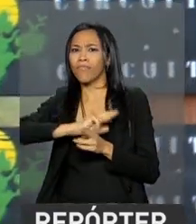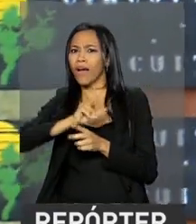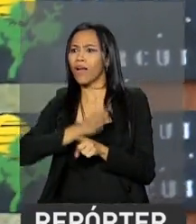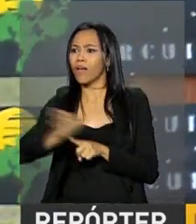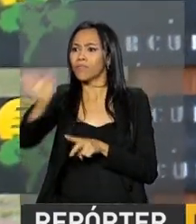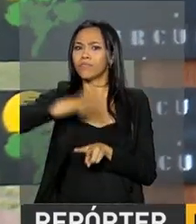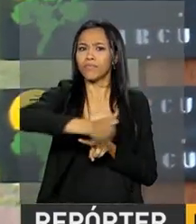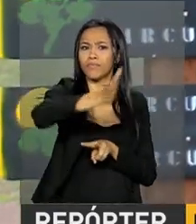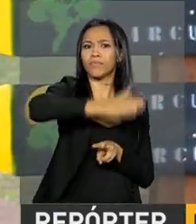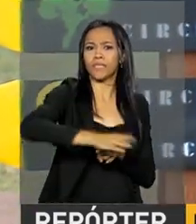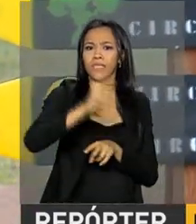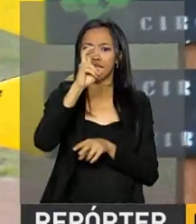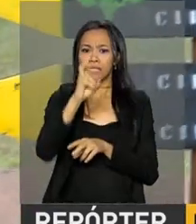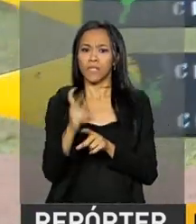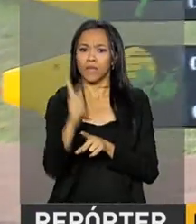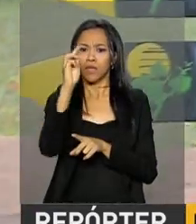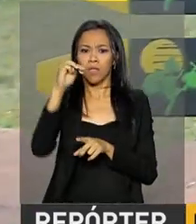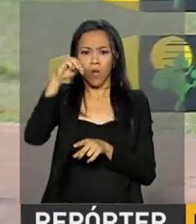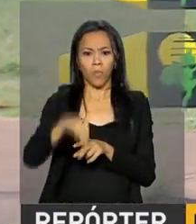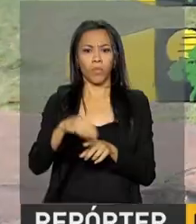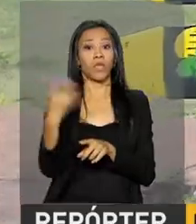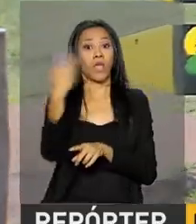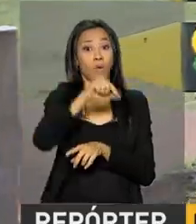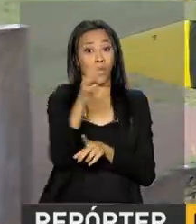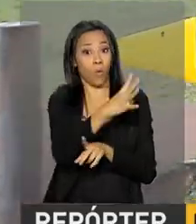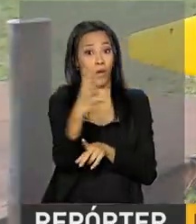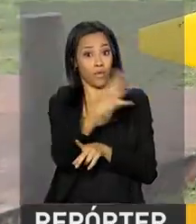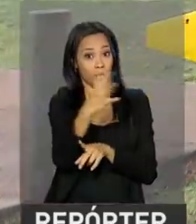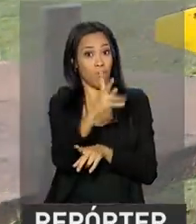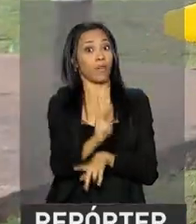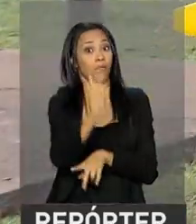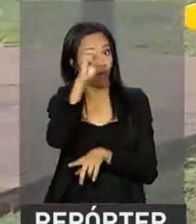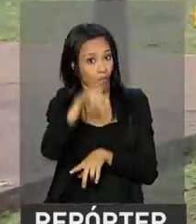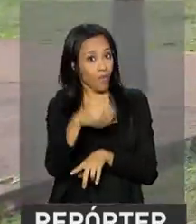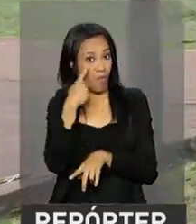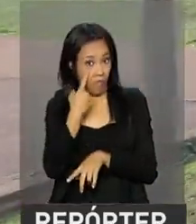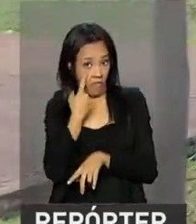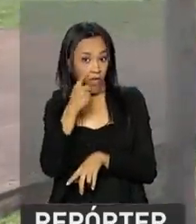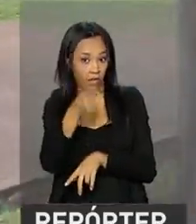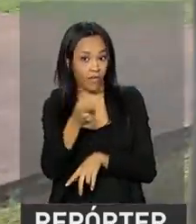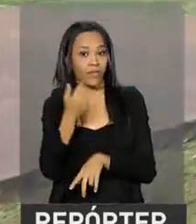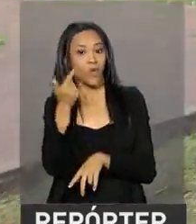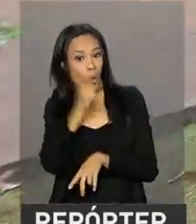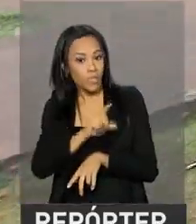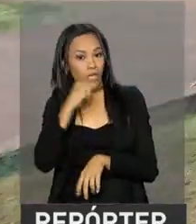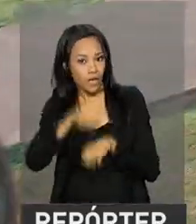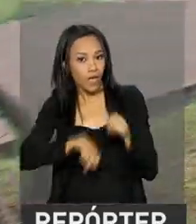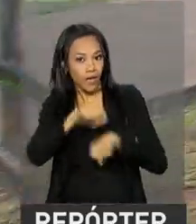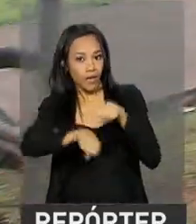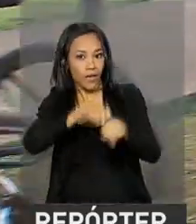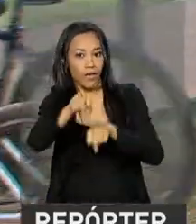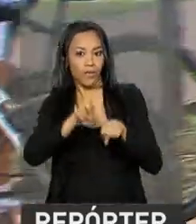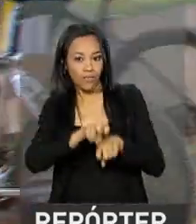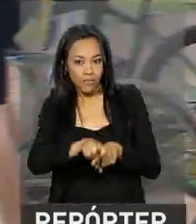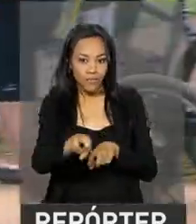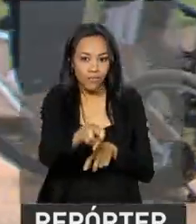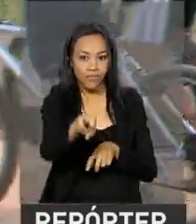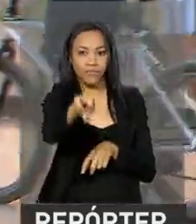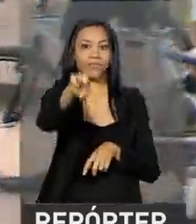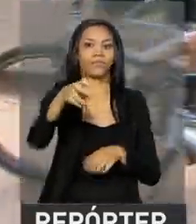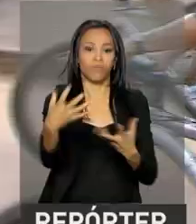5 km e a maior com 44 quilômetros. Vamos ver até onde a gente consegue ir. Vamos lá,